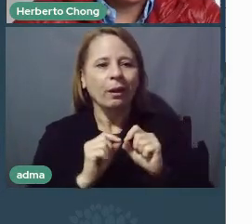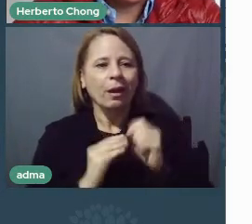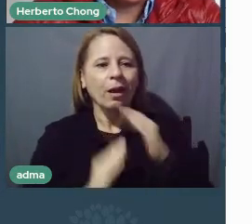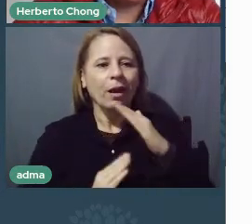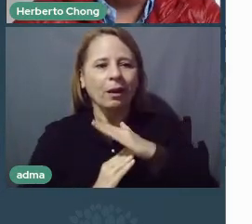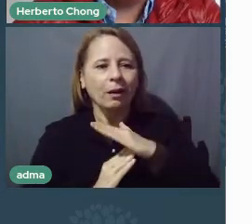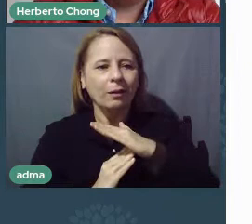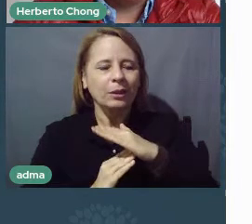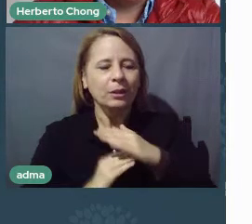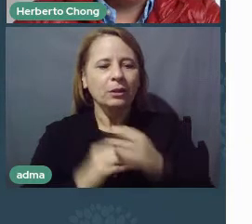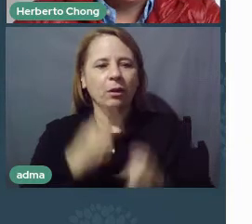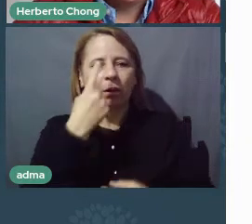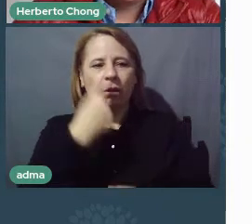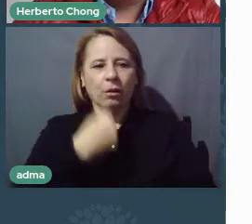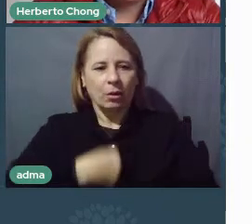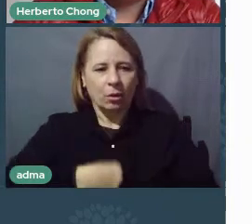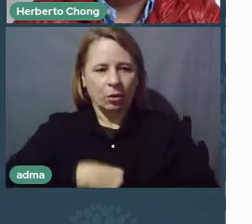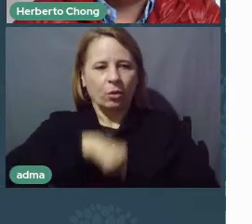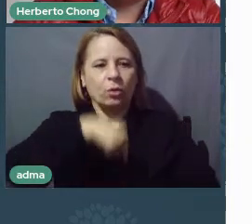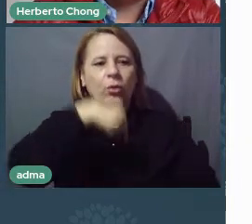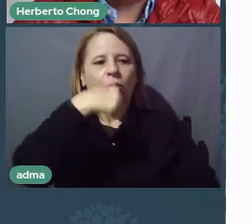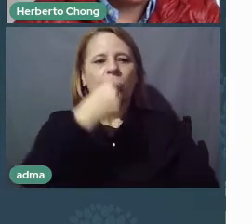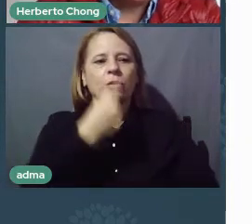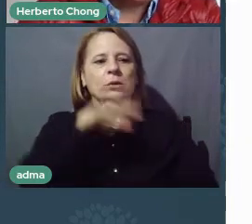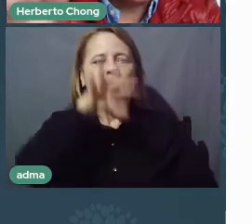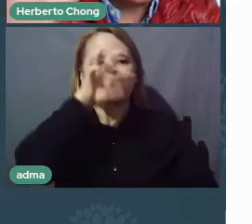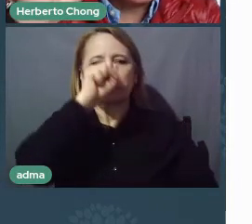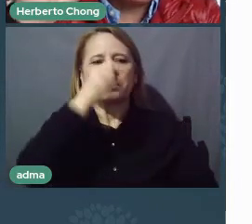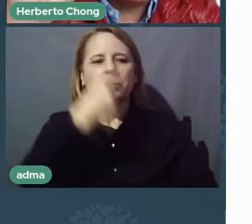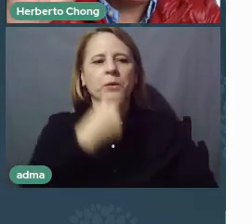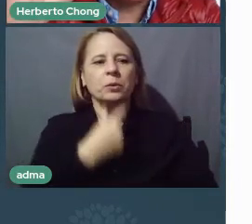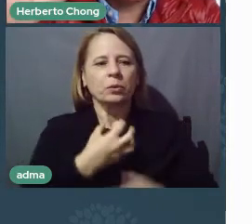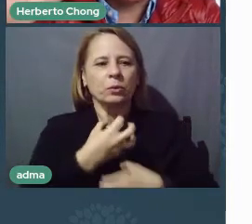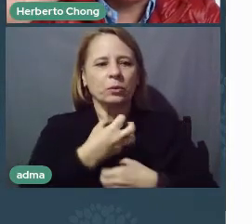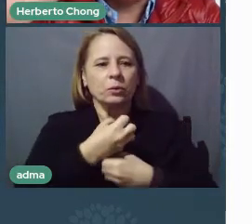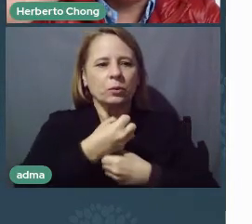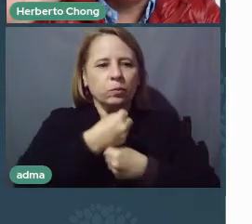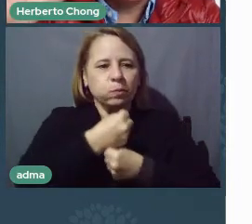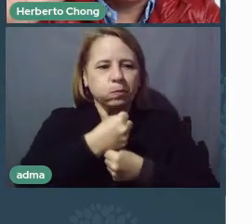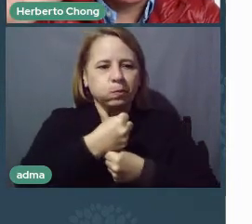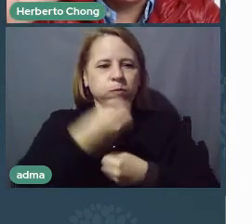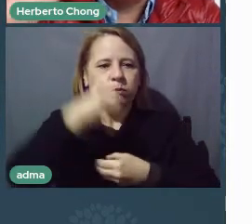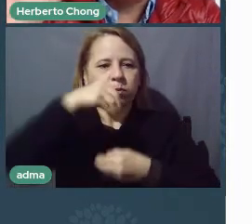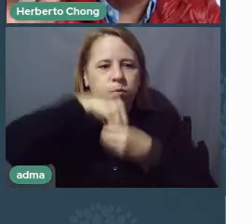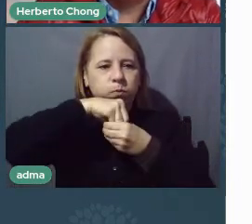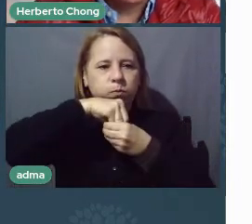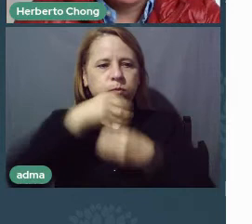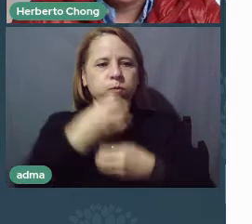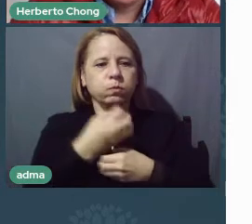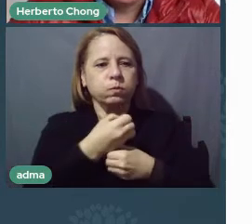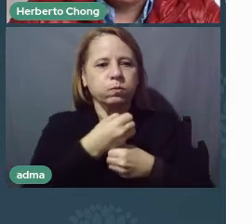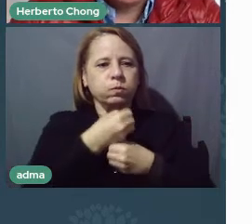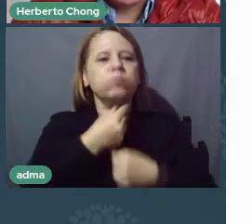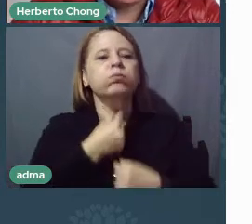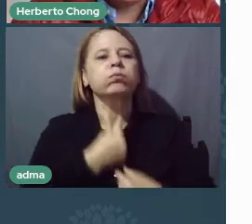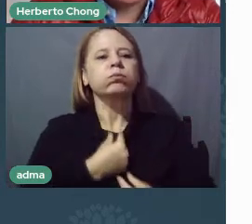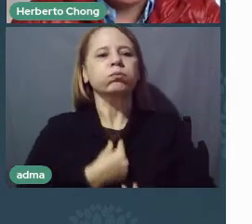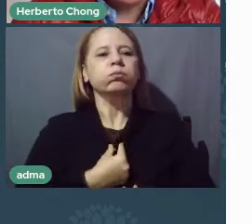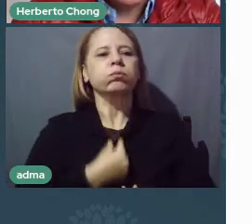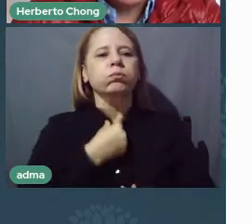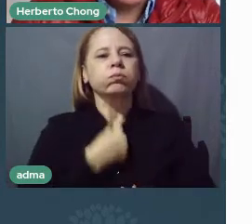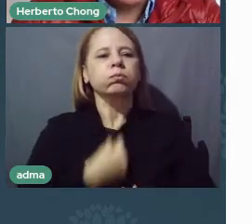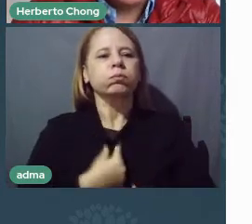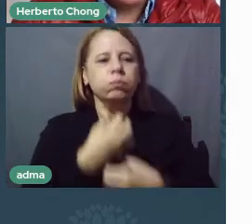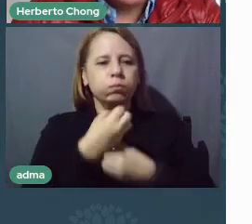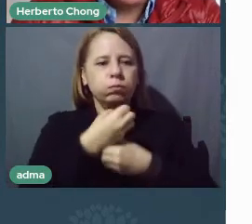fluxo aéreo, né? A limitação do fluxo aéreo porque há uma obstrução do brônquio, que é um tubo